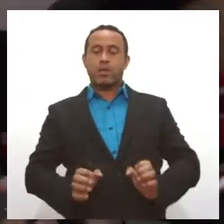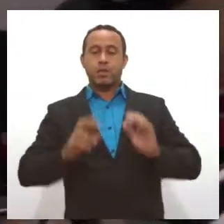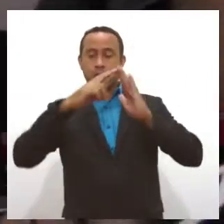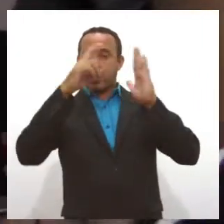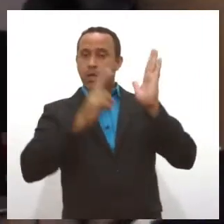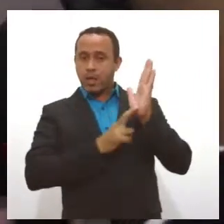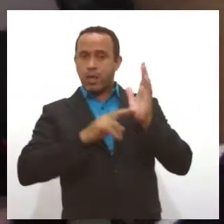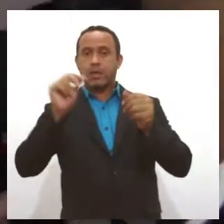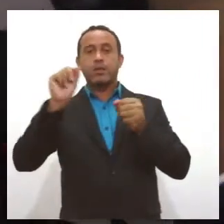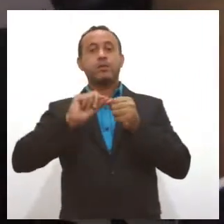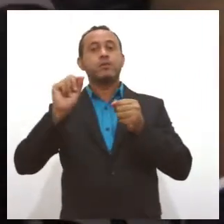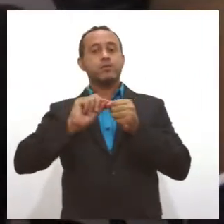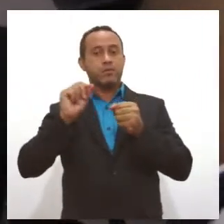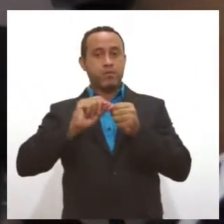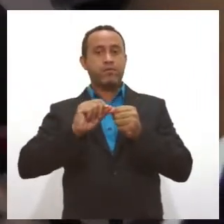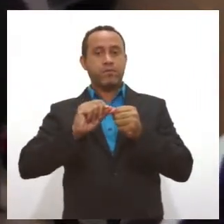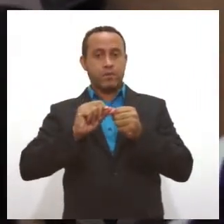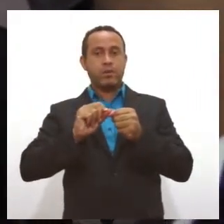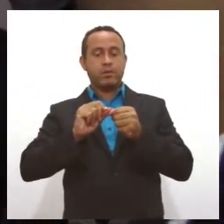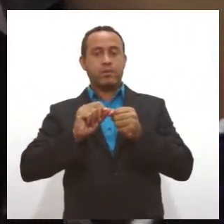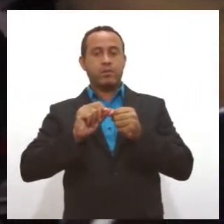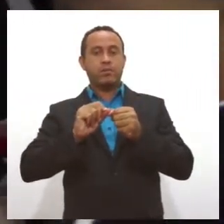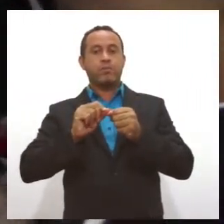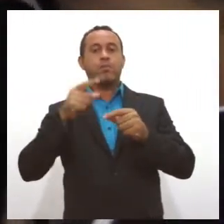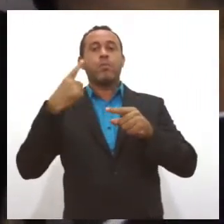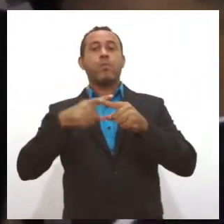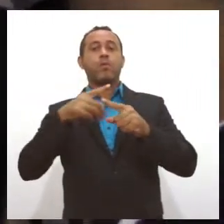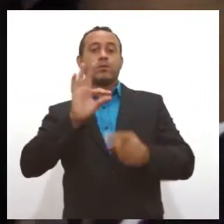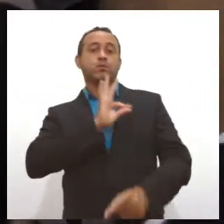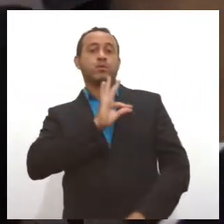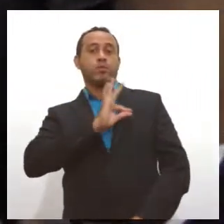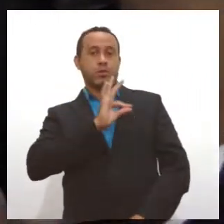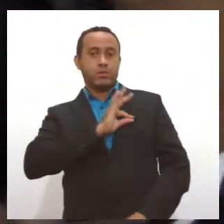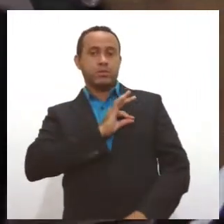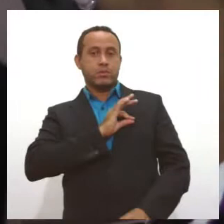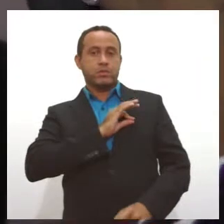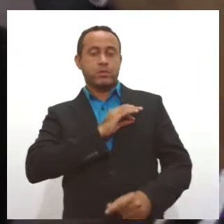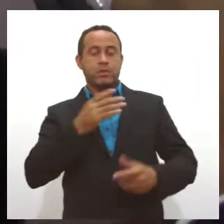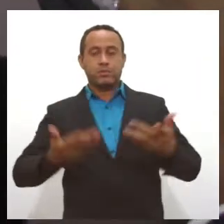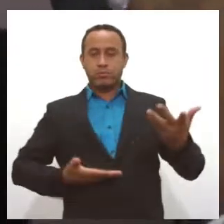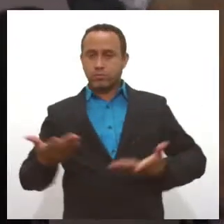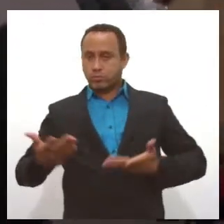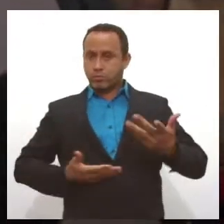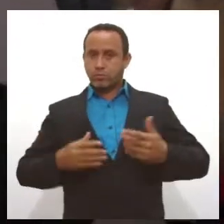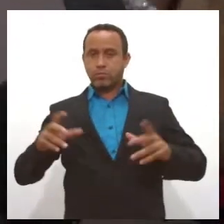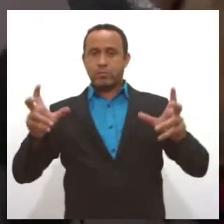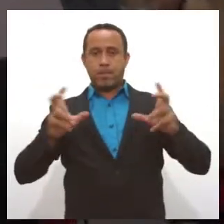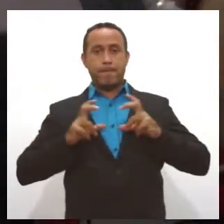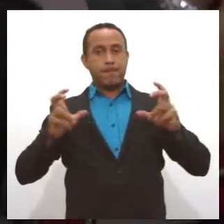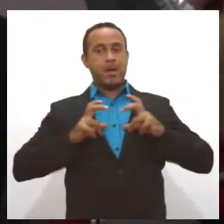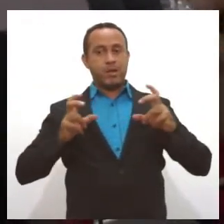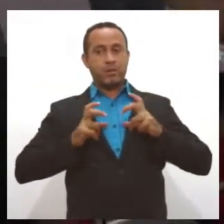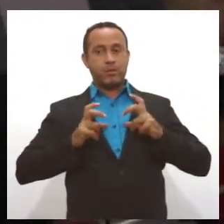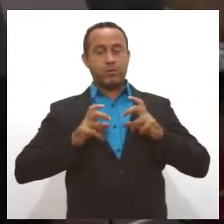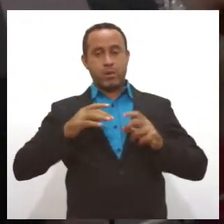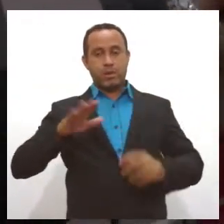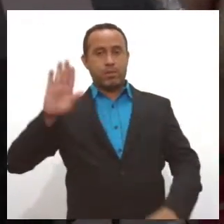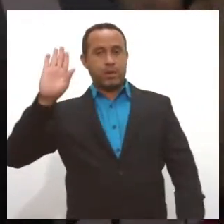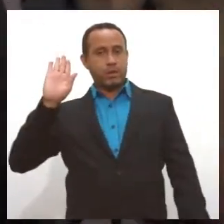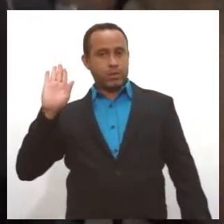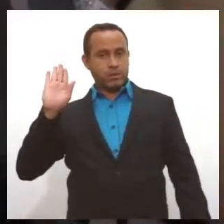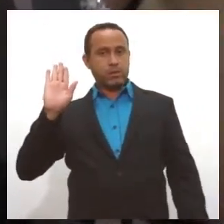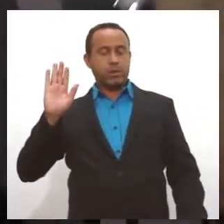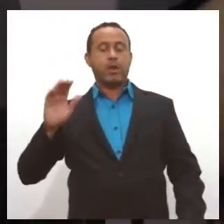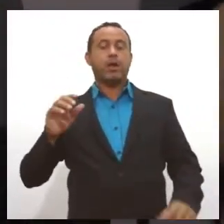sendo realizados por conta da atuação de policiais que prestam serviços particulares para candidatos e,